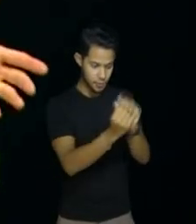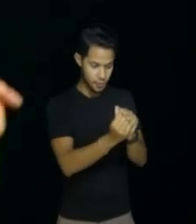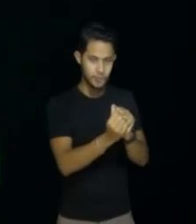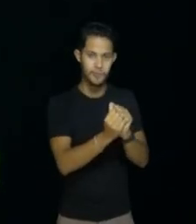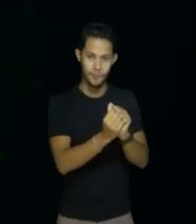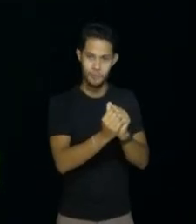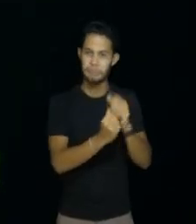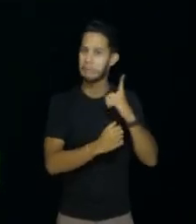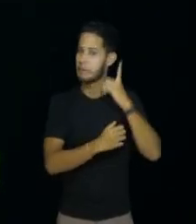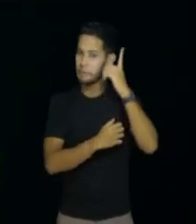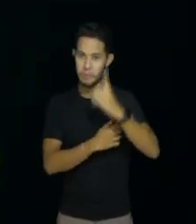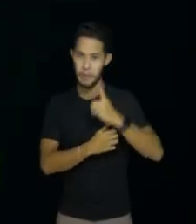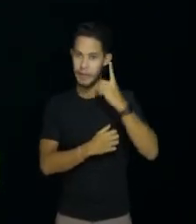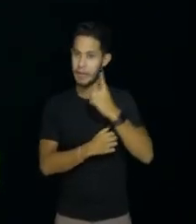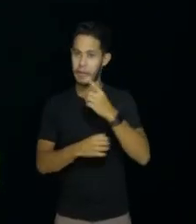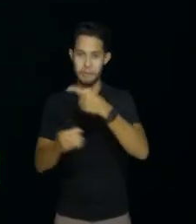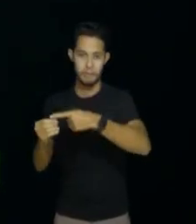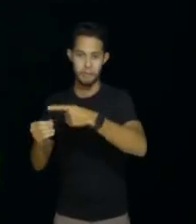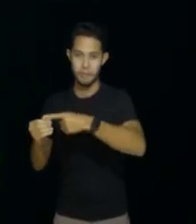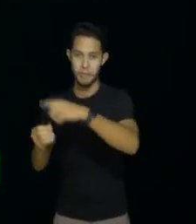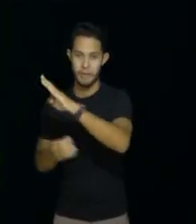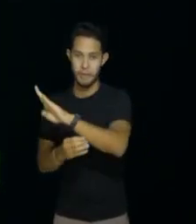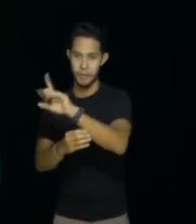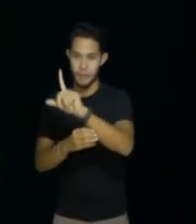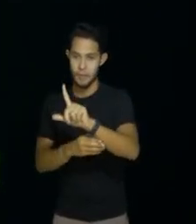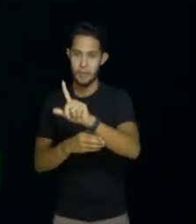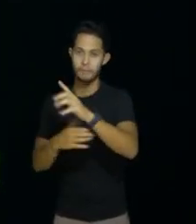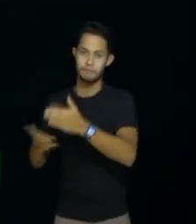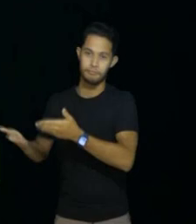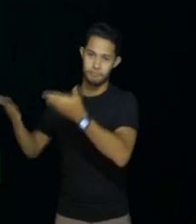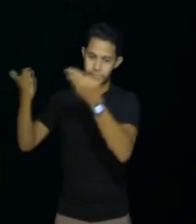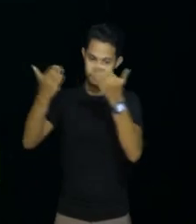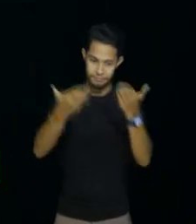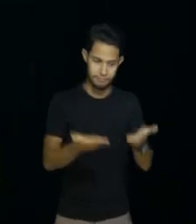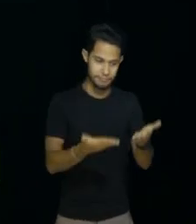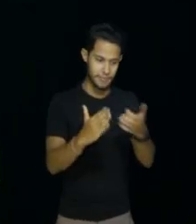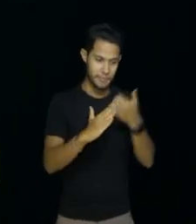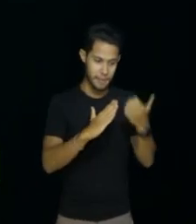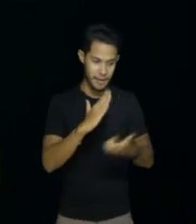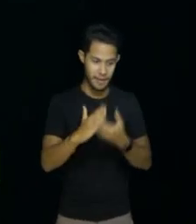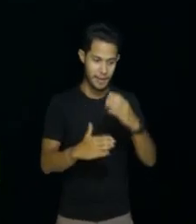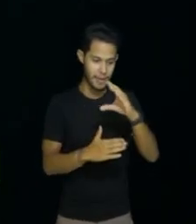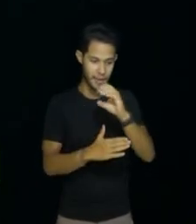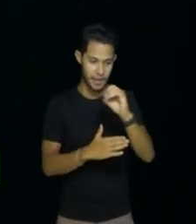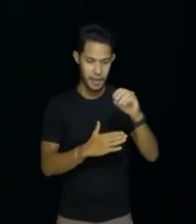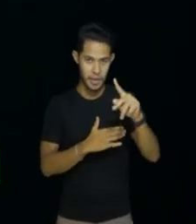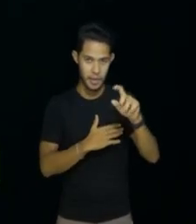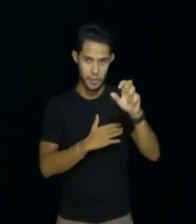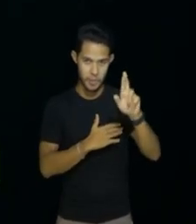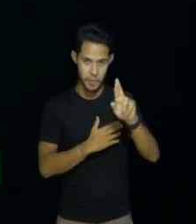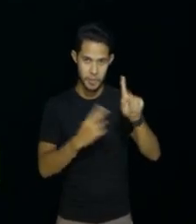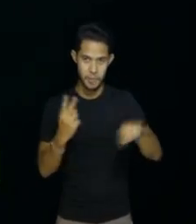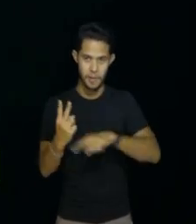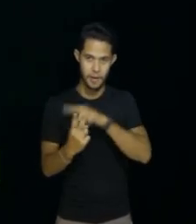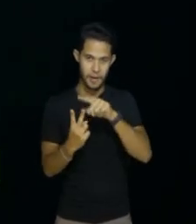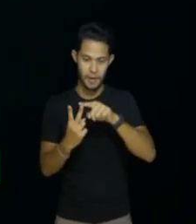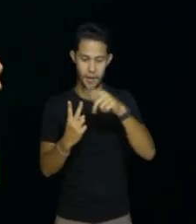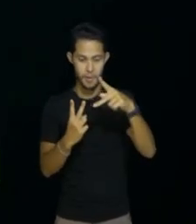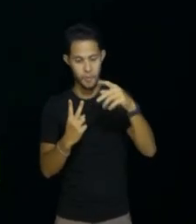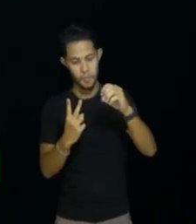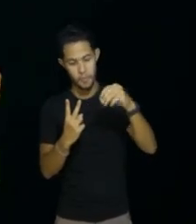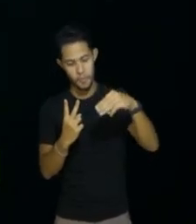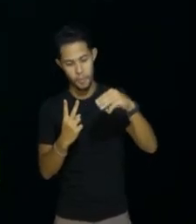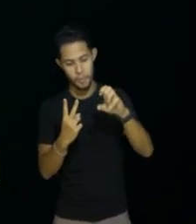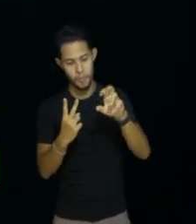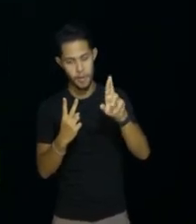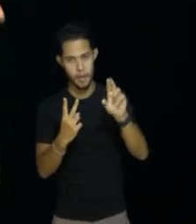de Blumenau, aqueles que puderem, reconhecermos aqui a Cooper, a Laticínios Pomerode, que são exemplos da nossa região, que